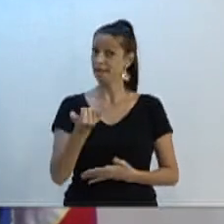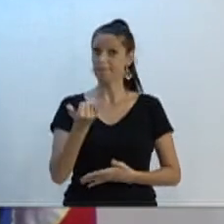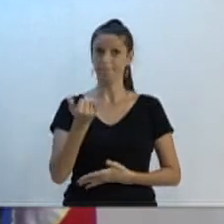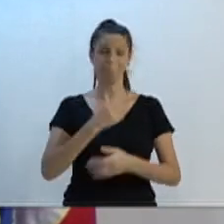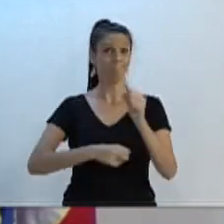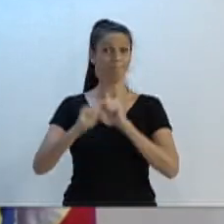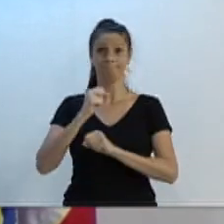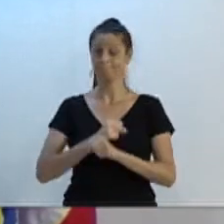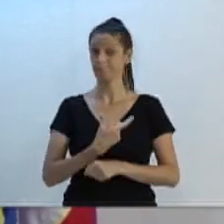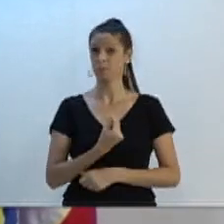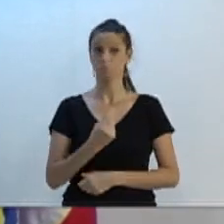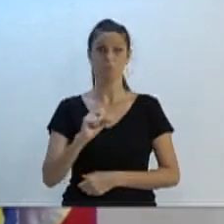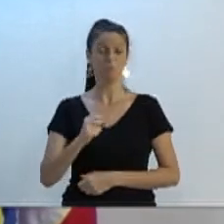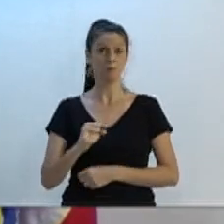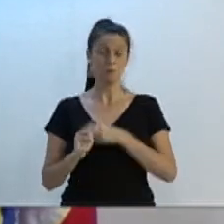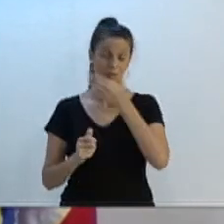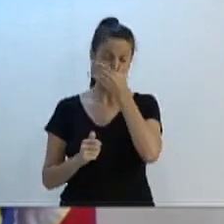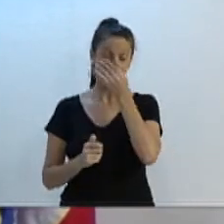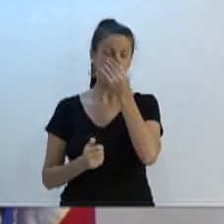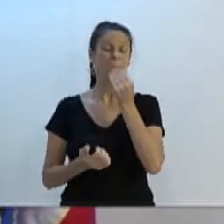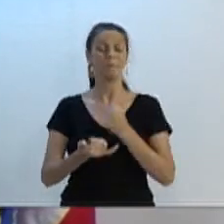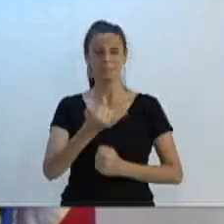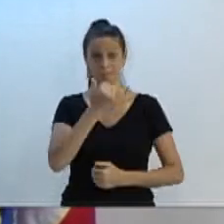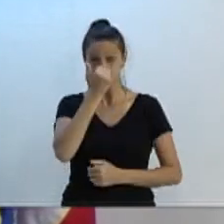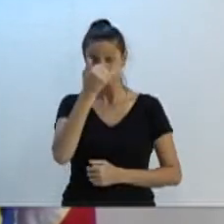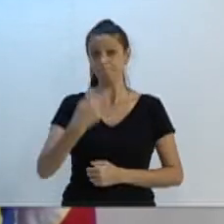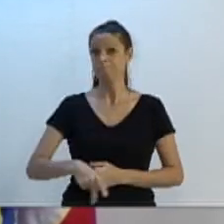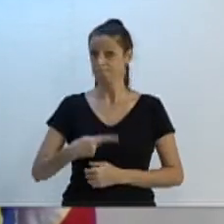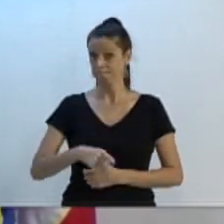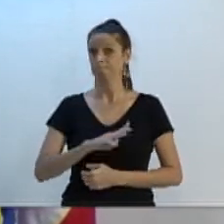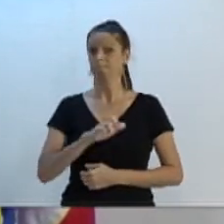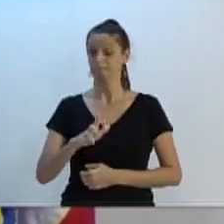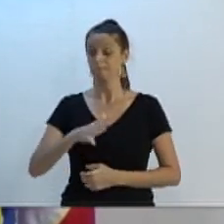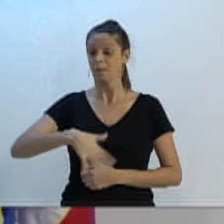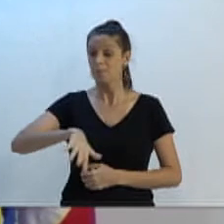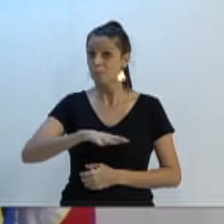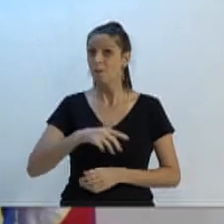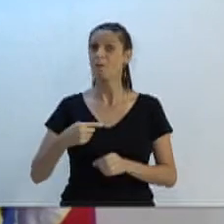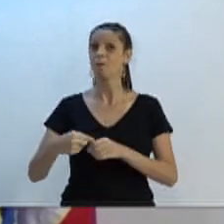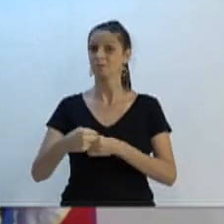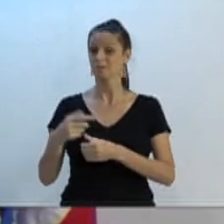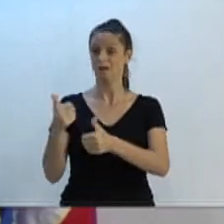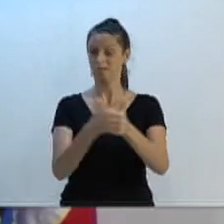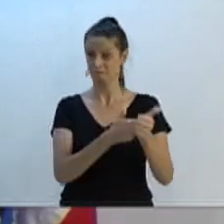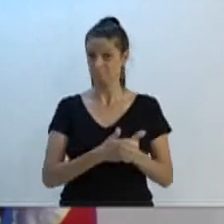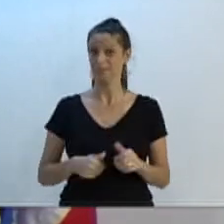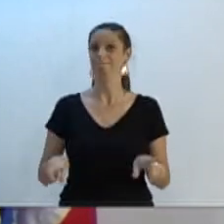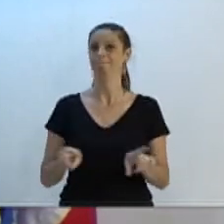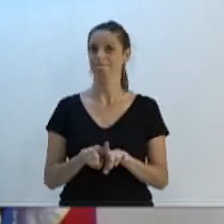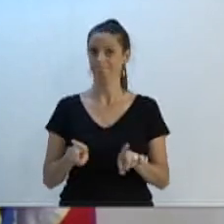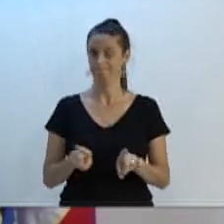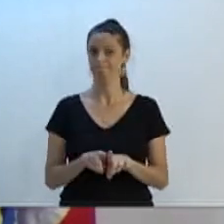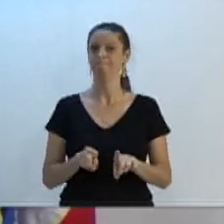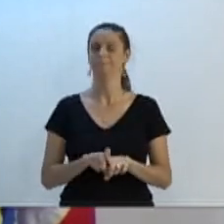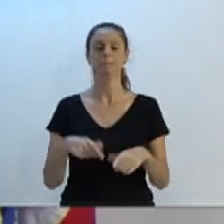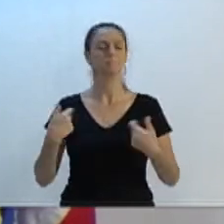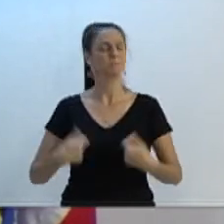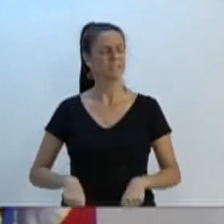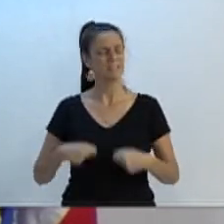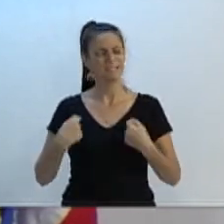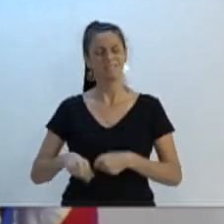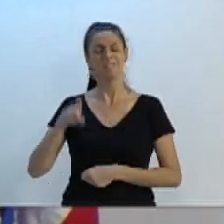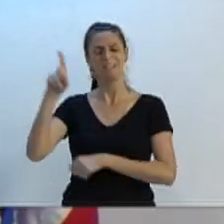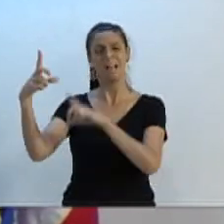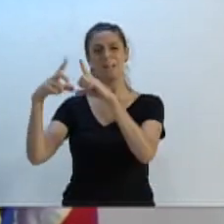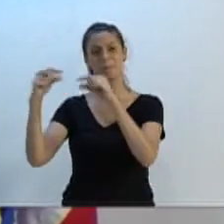2018 aqui para região de blumenau do vale europeu bom então nós temos que sim aumentar nossa